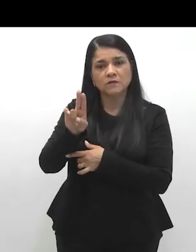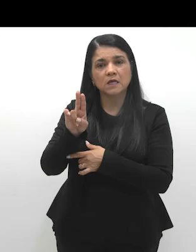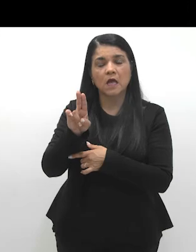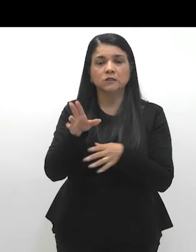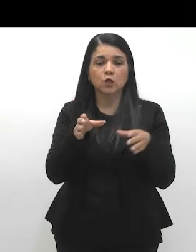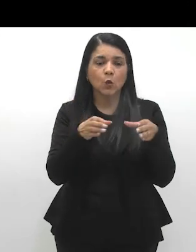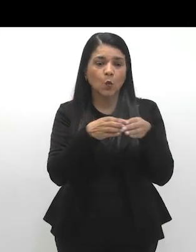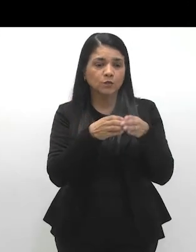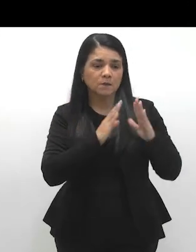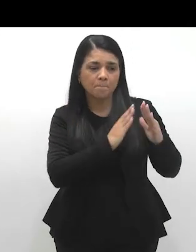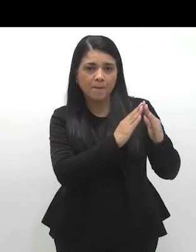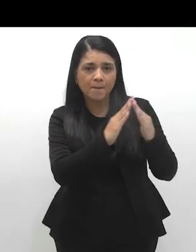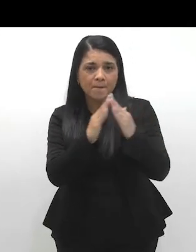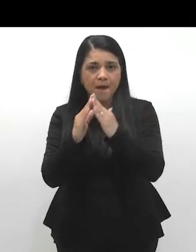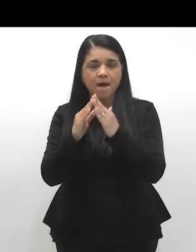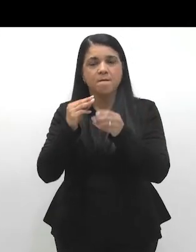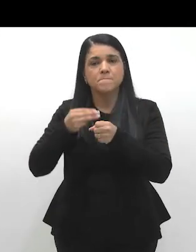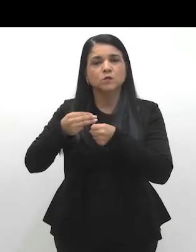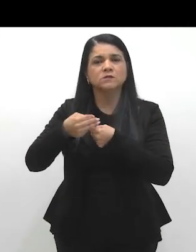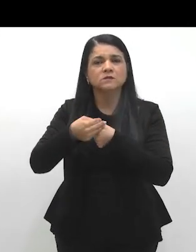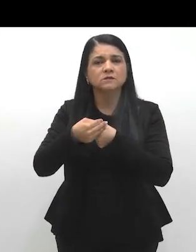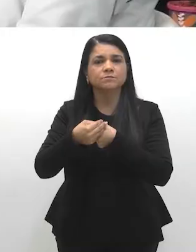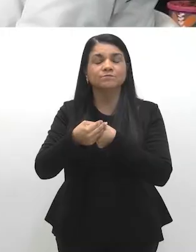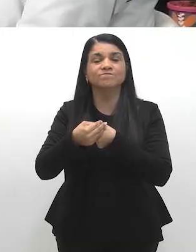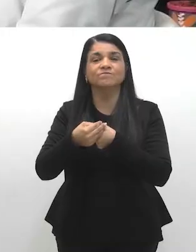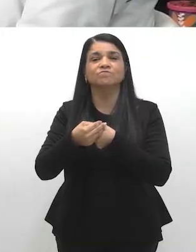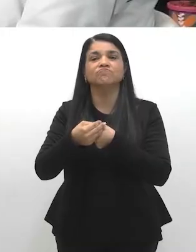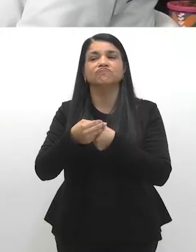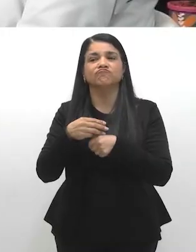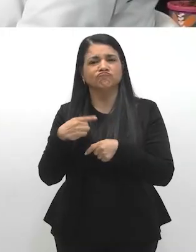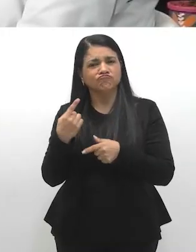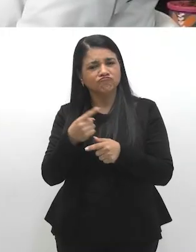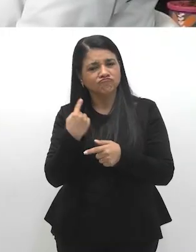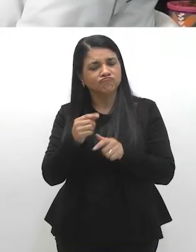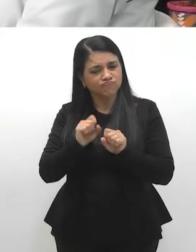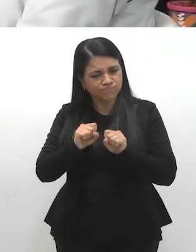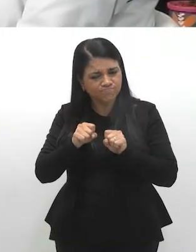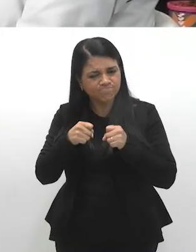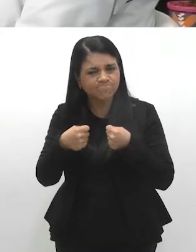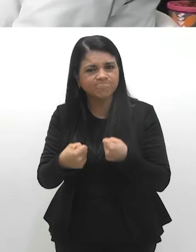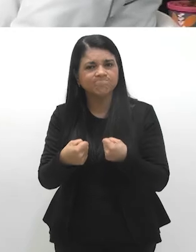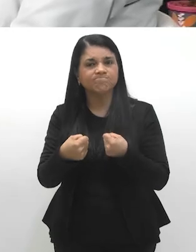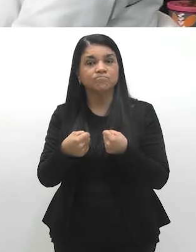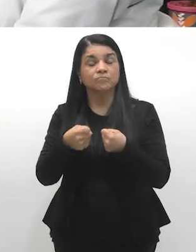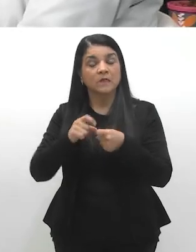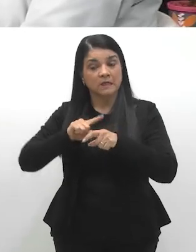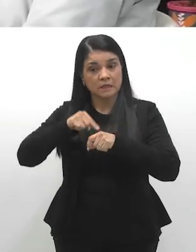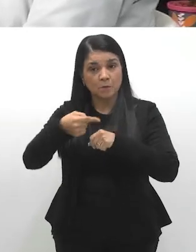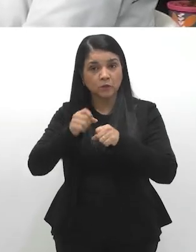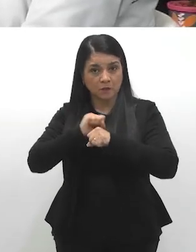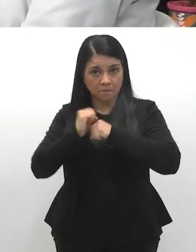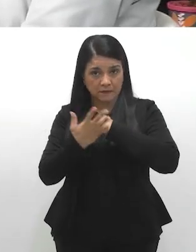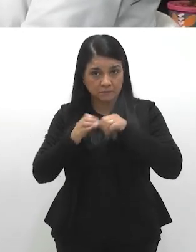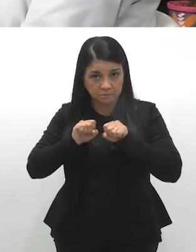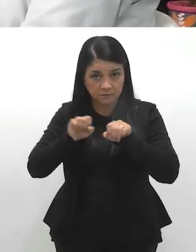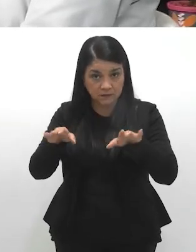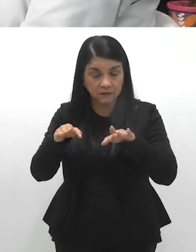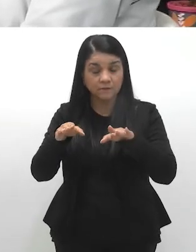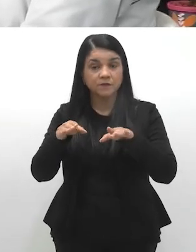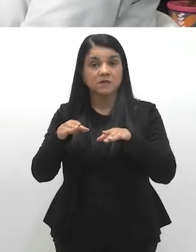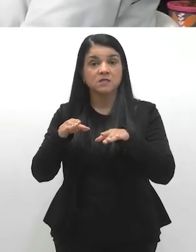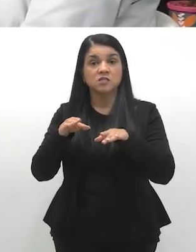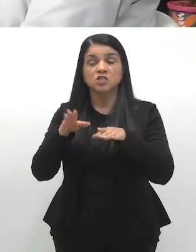comunidade que mora no entorno, enfim, com o município, né? Nós temos feito um esforço muito grande, pós-pandemia,